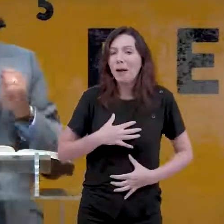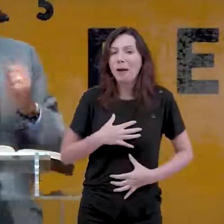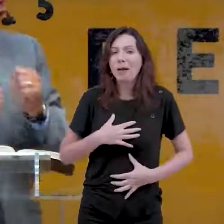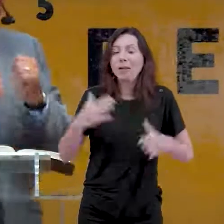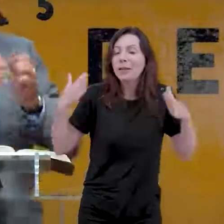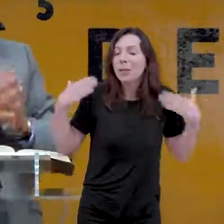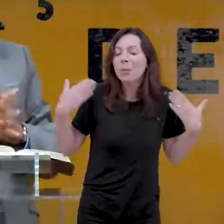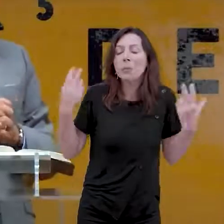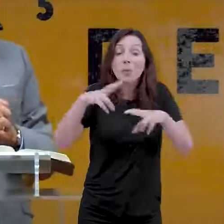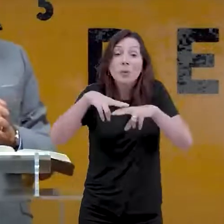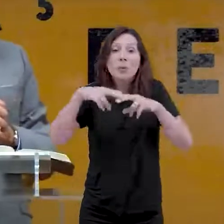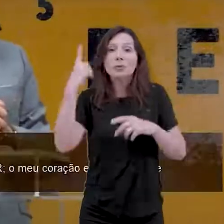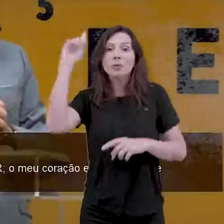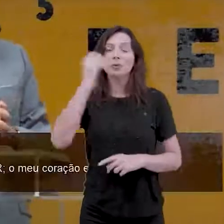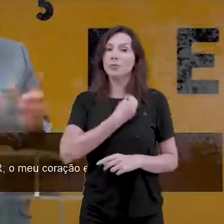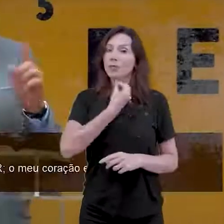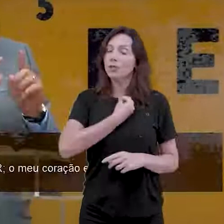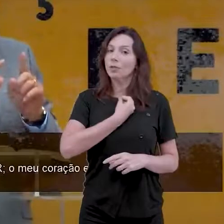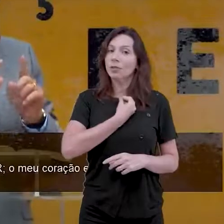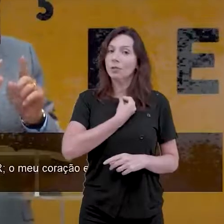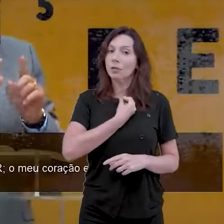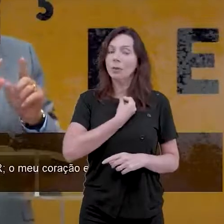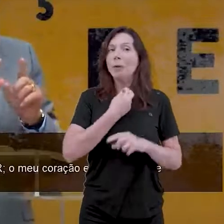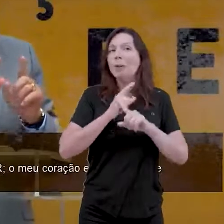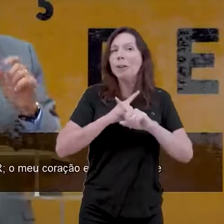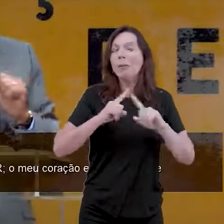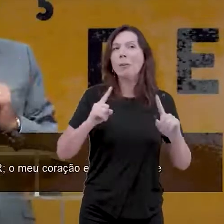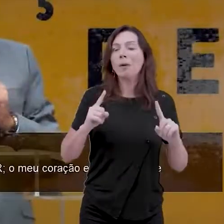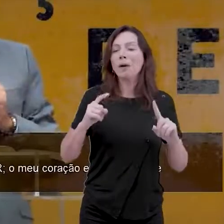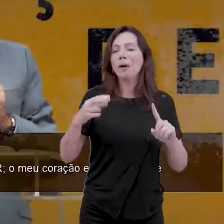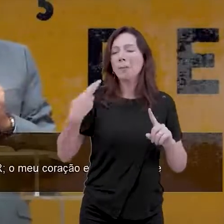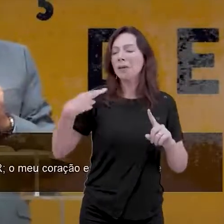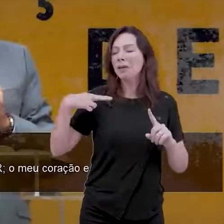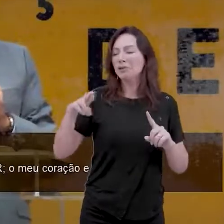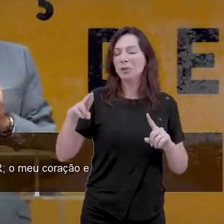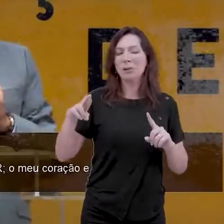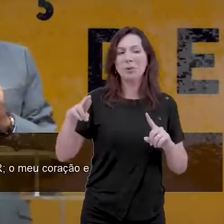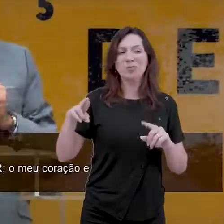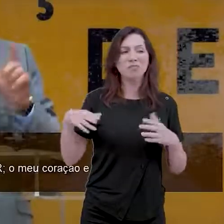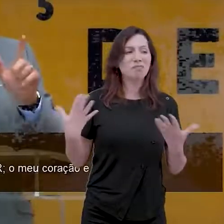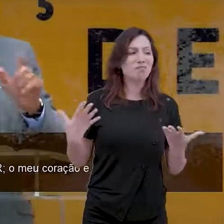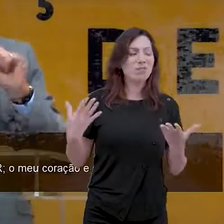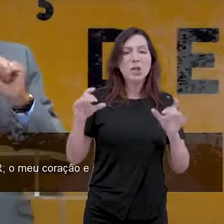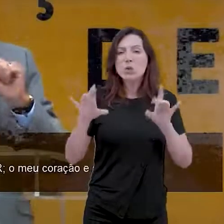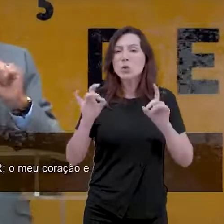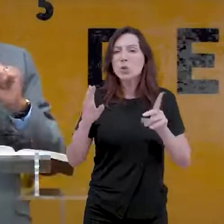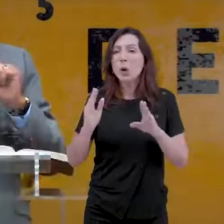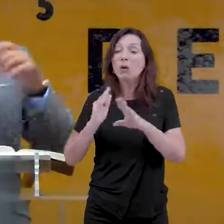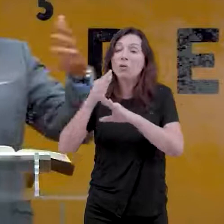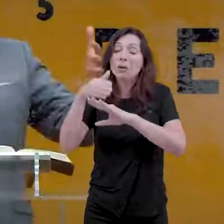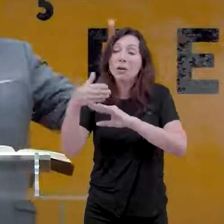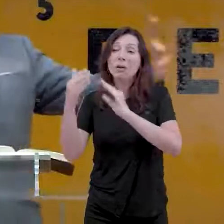exultam pelo Deus vivo. Não é uma espiritualidade institucional, do